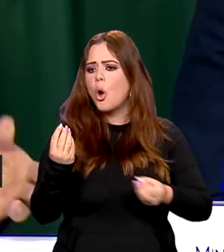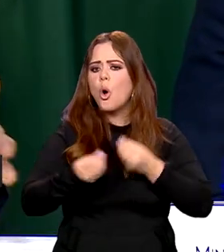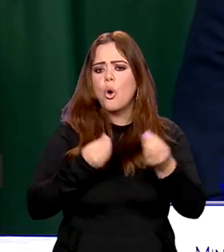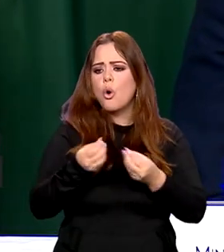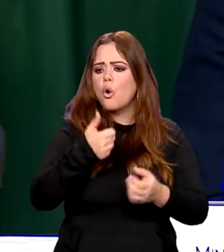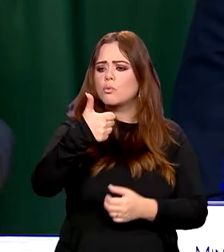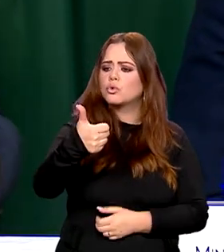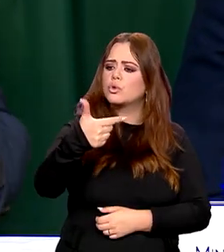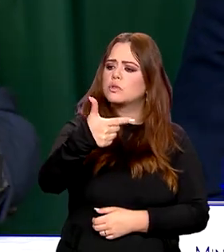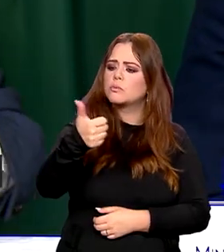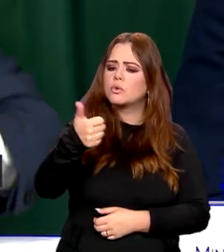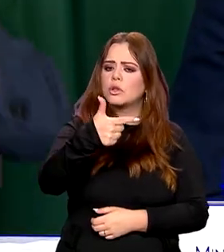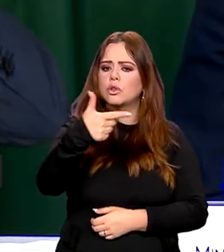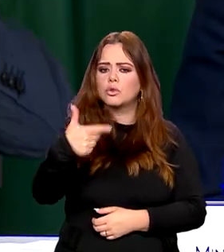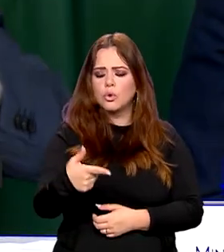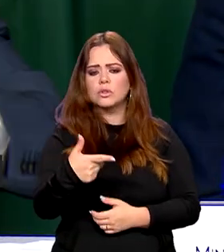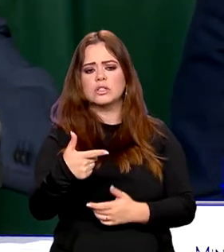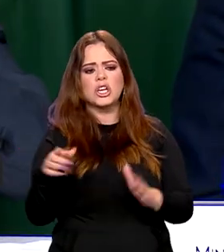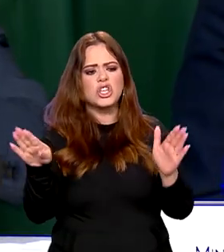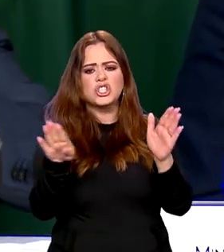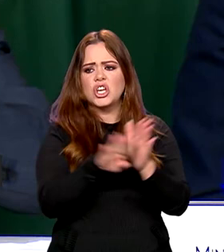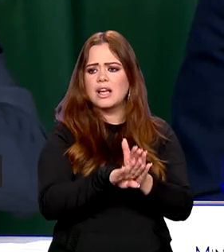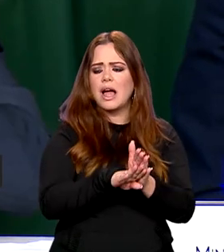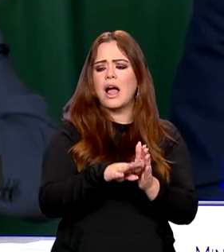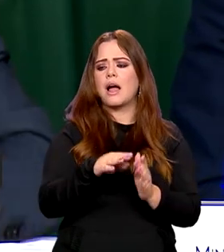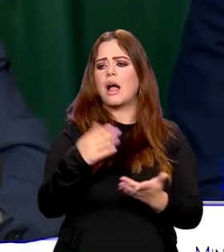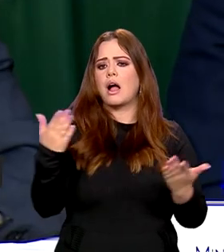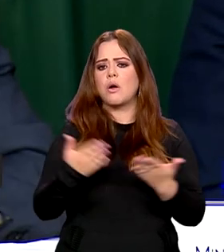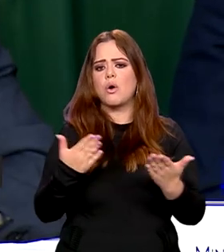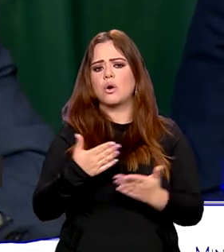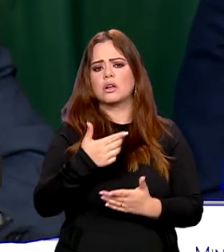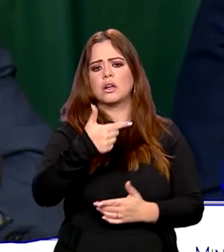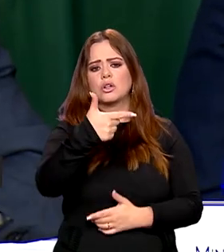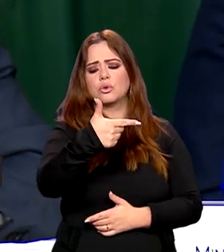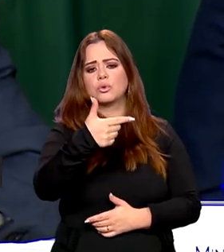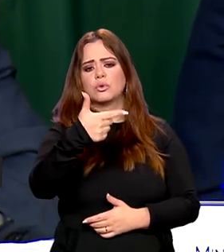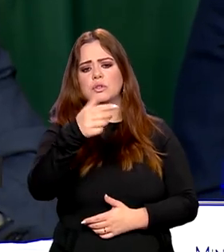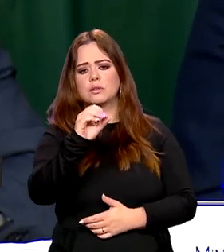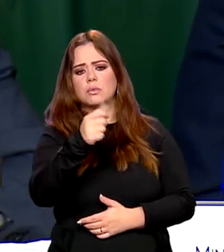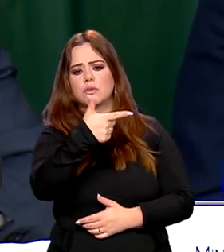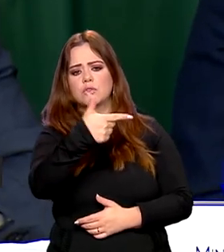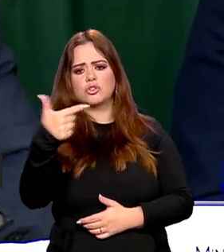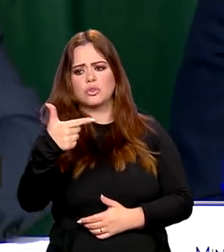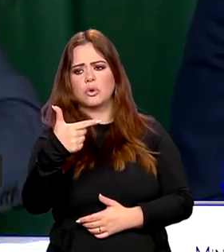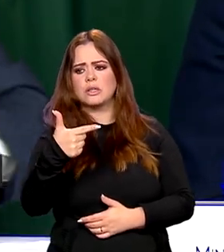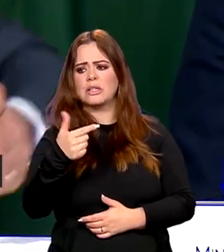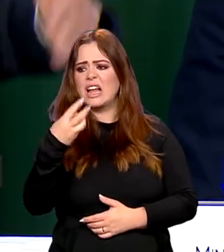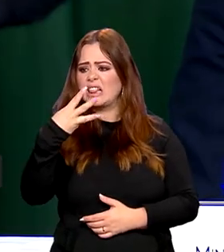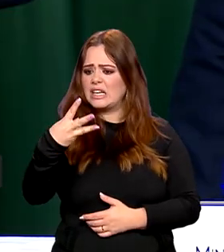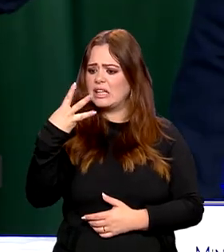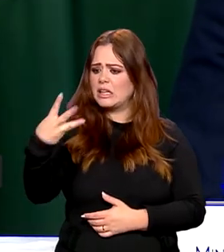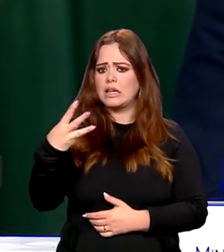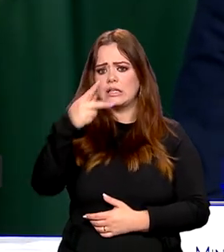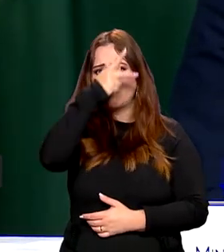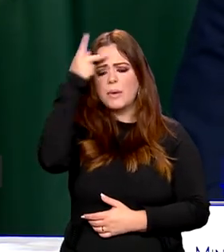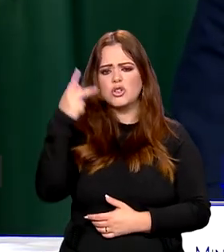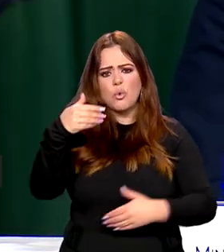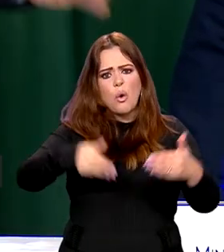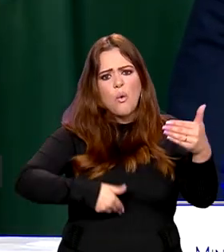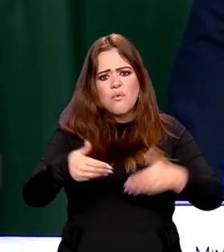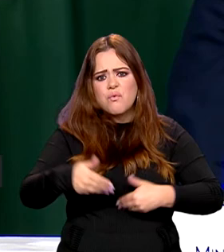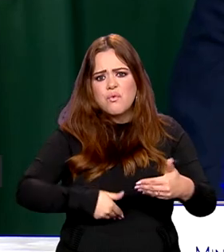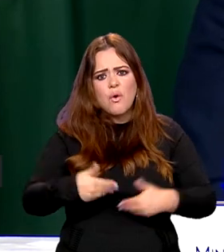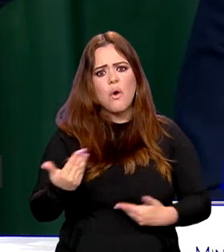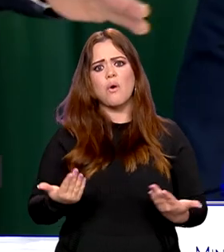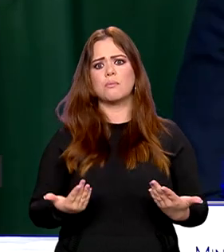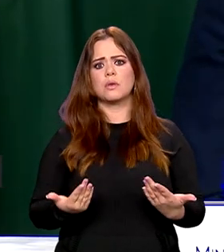país chegar em 2023 com 33 milhões de pessoas passando fome outra vez? Como é que pode a gente ter ficado